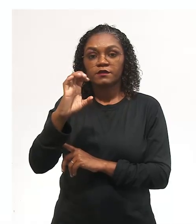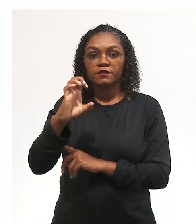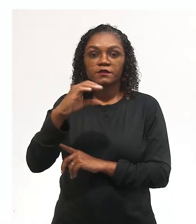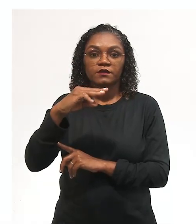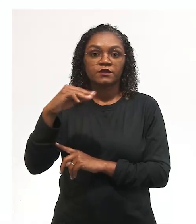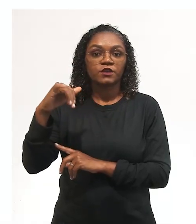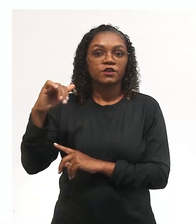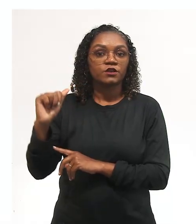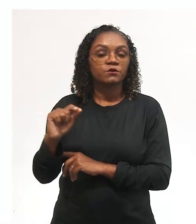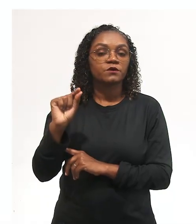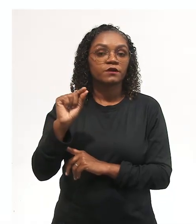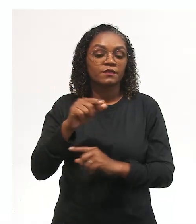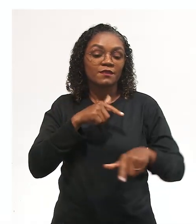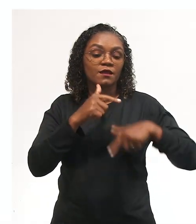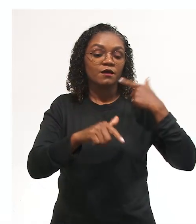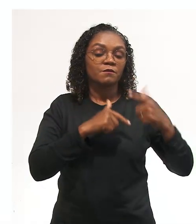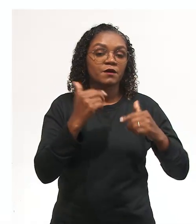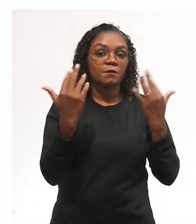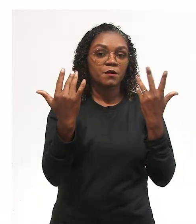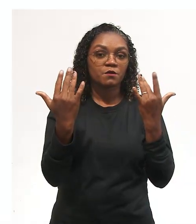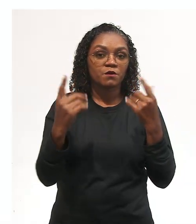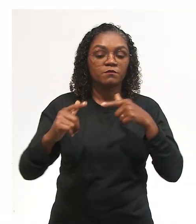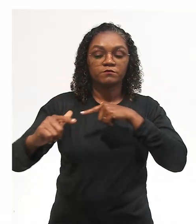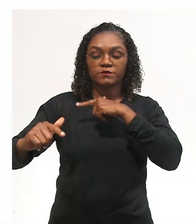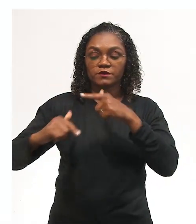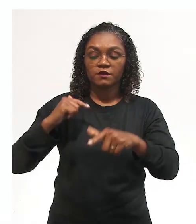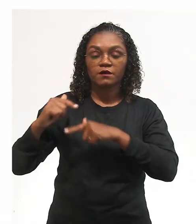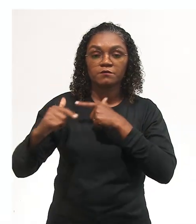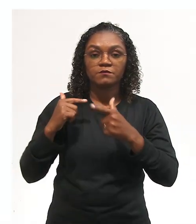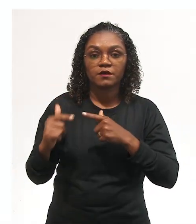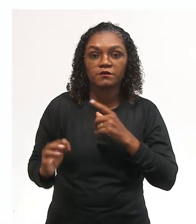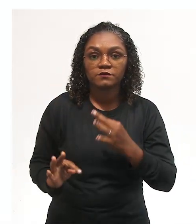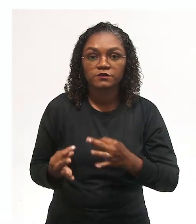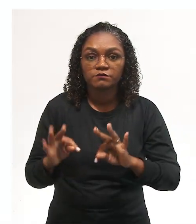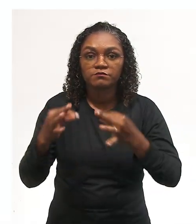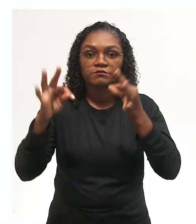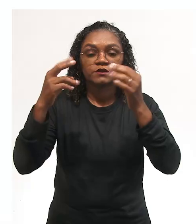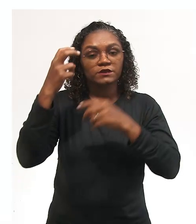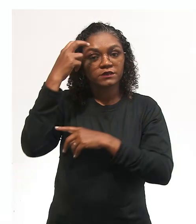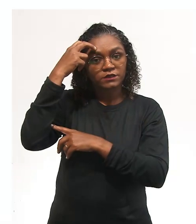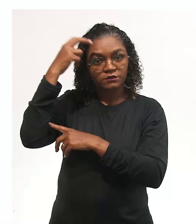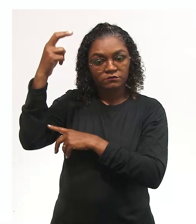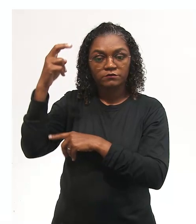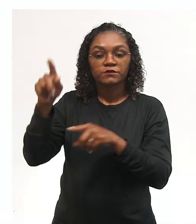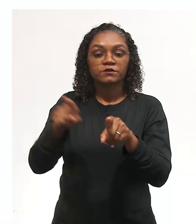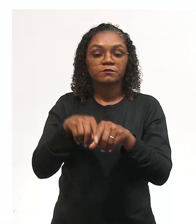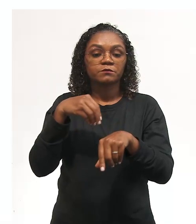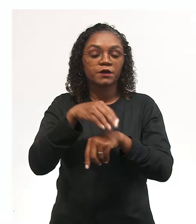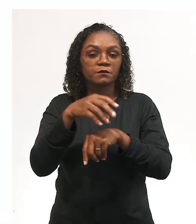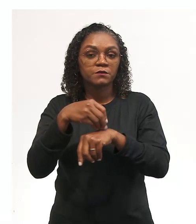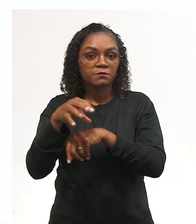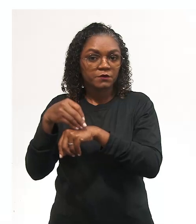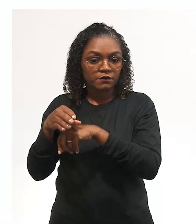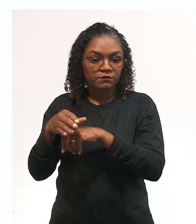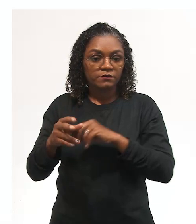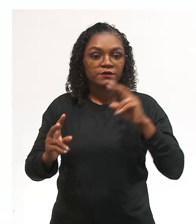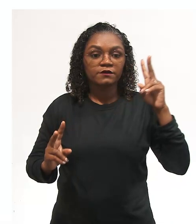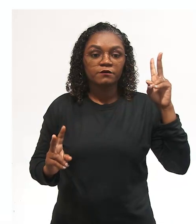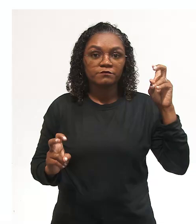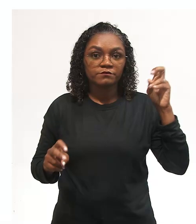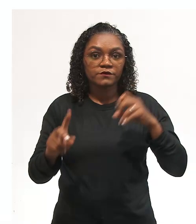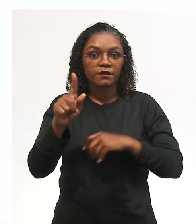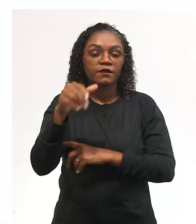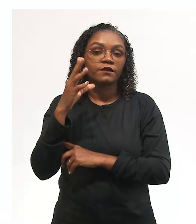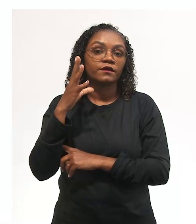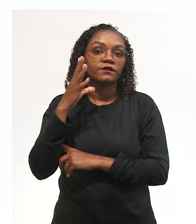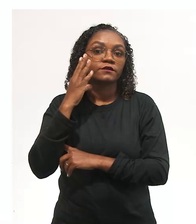trabalho manual, trabalho intelectual, entre instrução profissional e instrução geral. Essa definição é